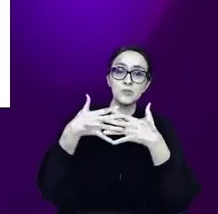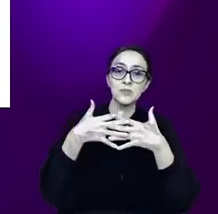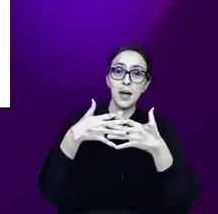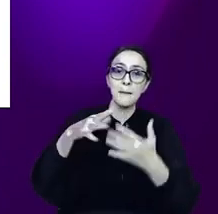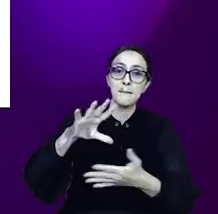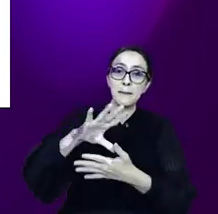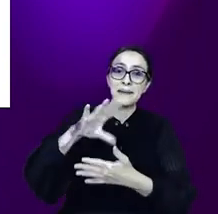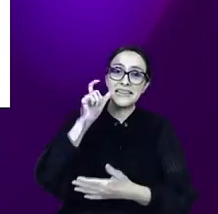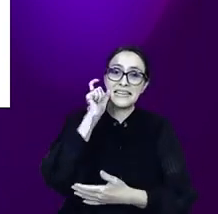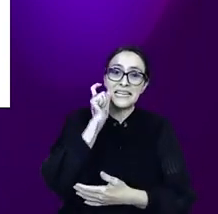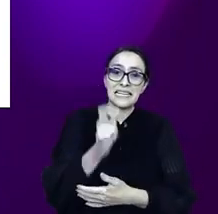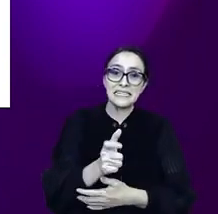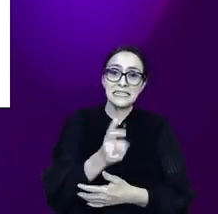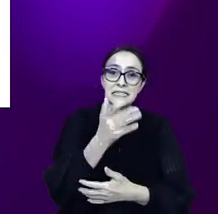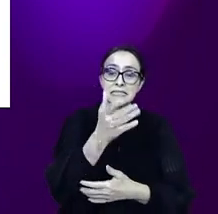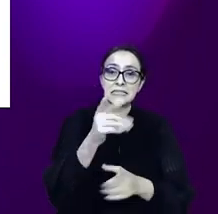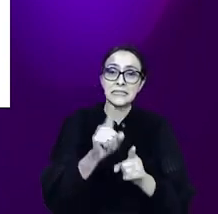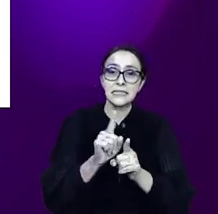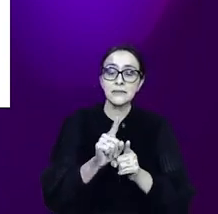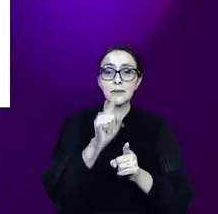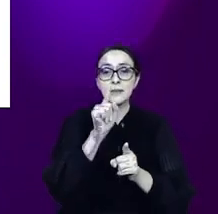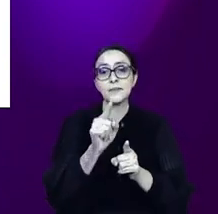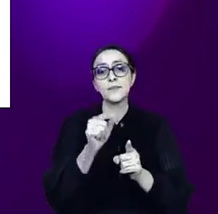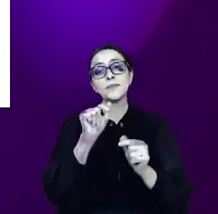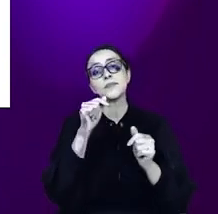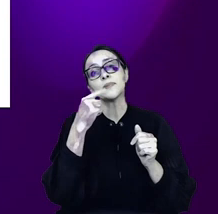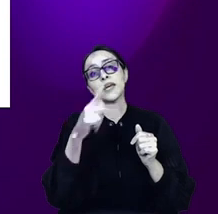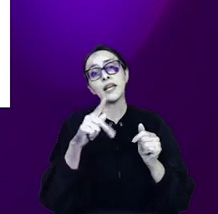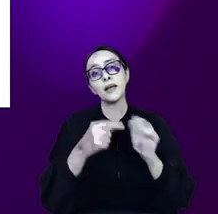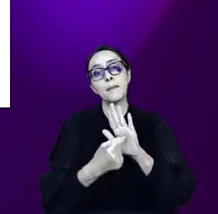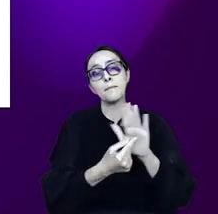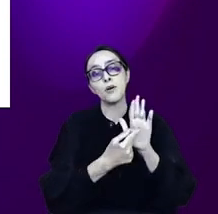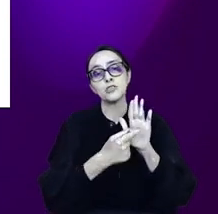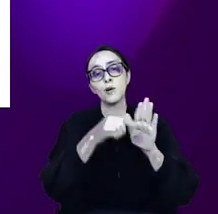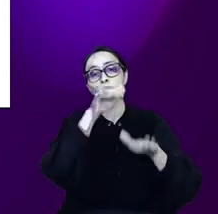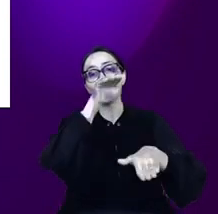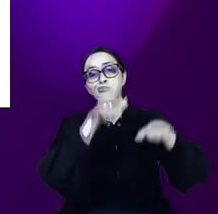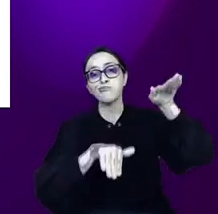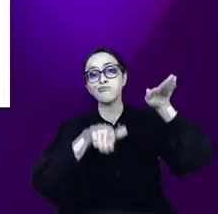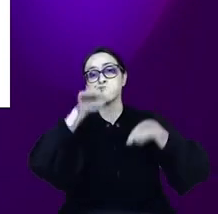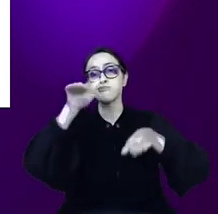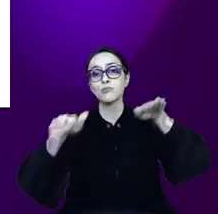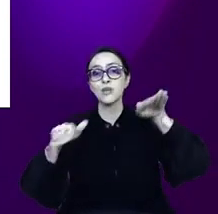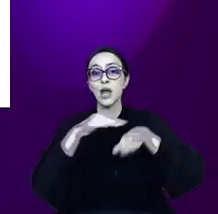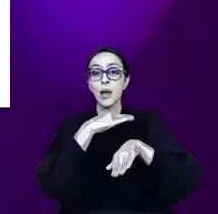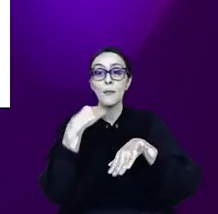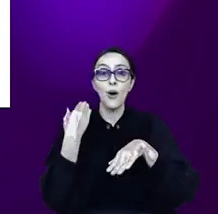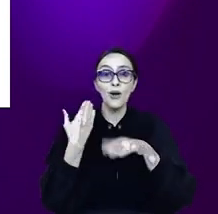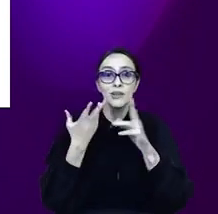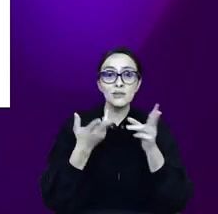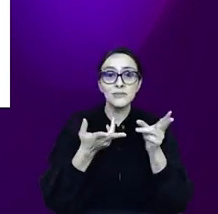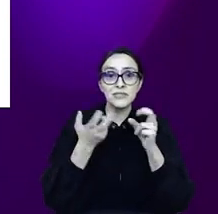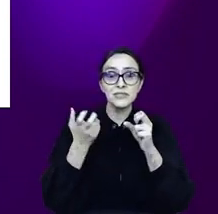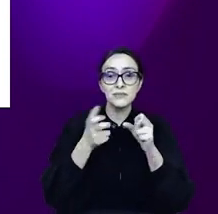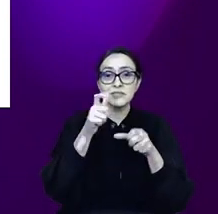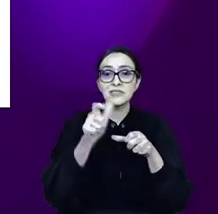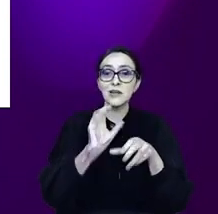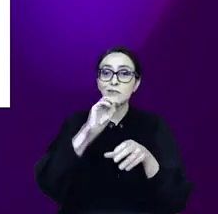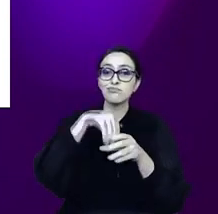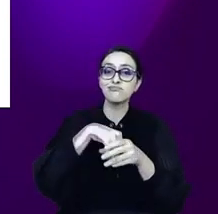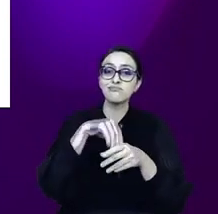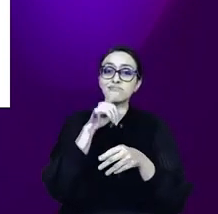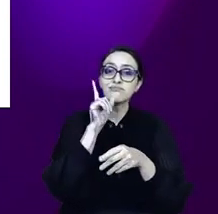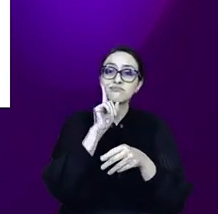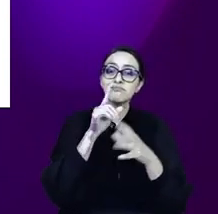de uma publicação de um colega americano que mostra a disparidade de mortalidade que existe dentro dos Estados Unidos,